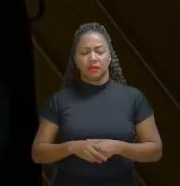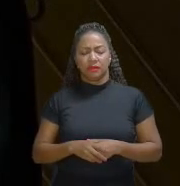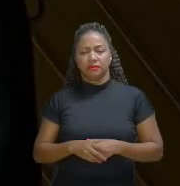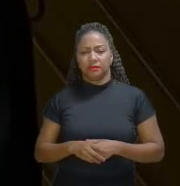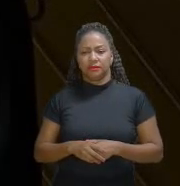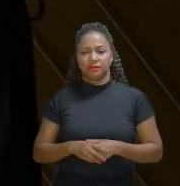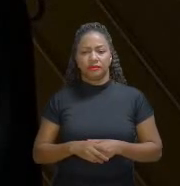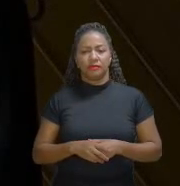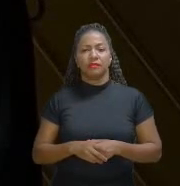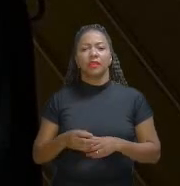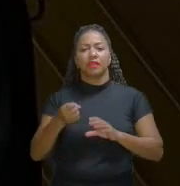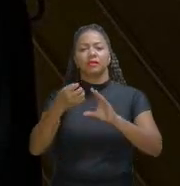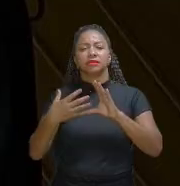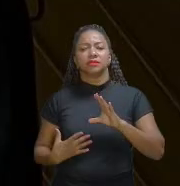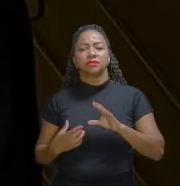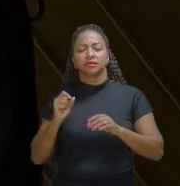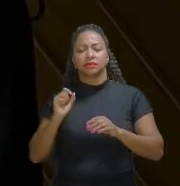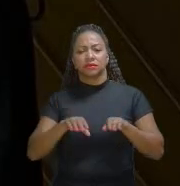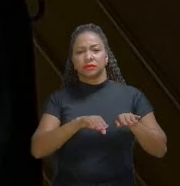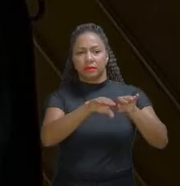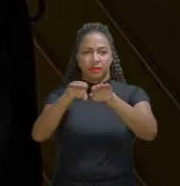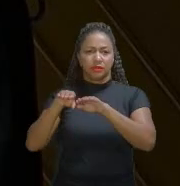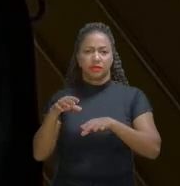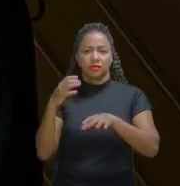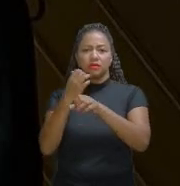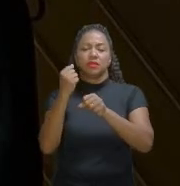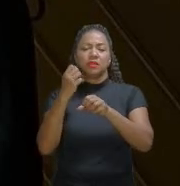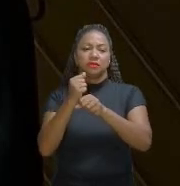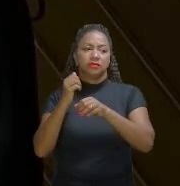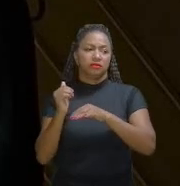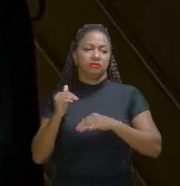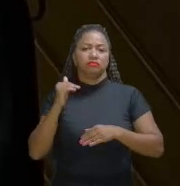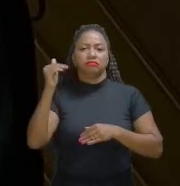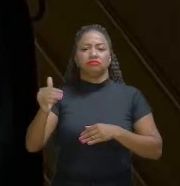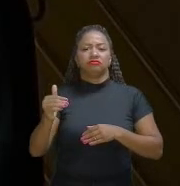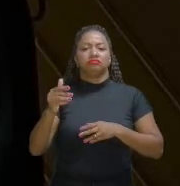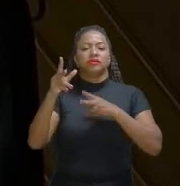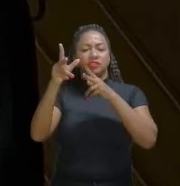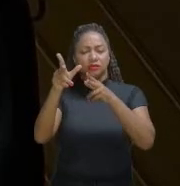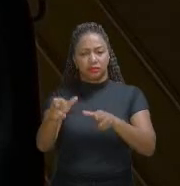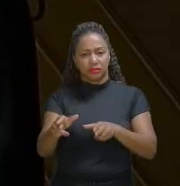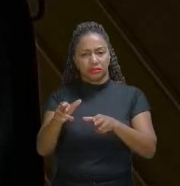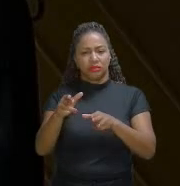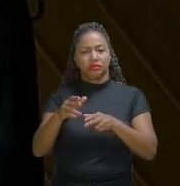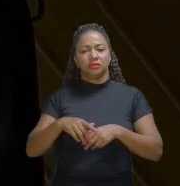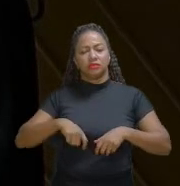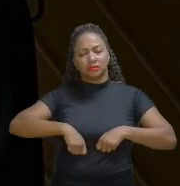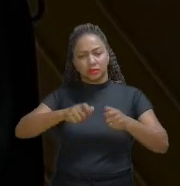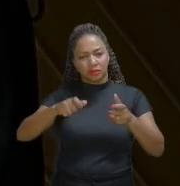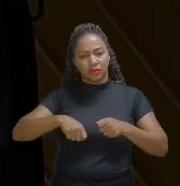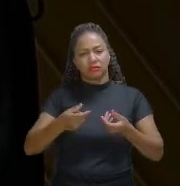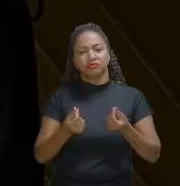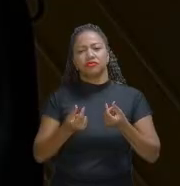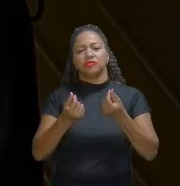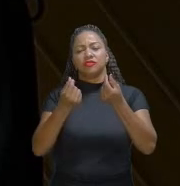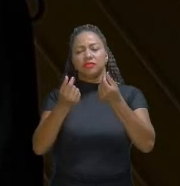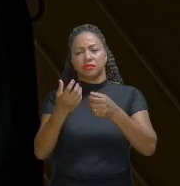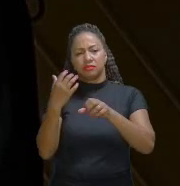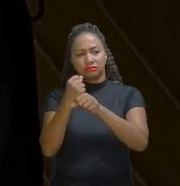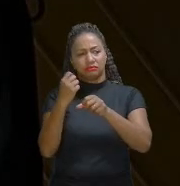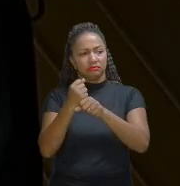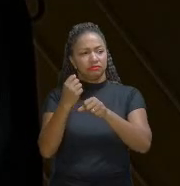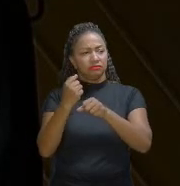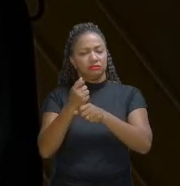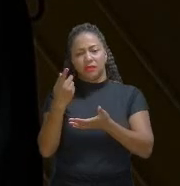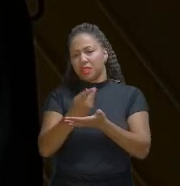TSE, caracteriza-se padronização quando há contas absolutamente idênticas, com doações e despesas replicadas, que